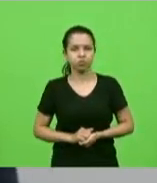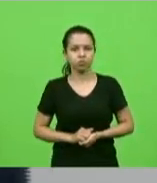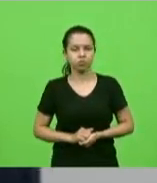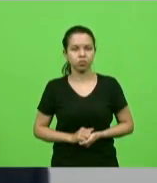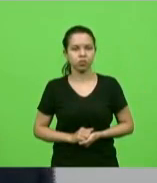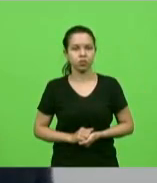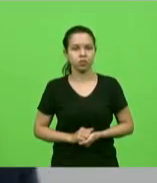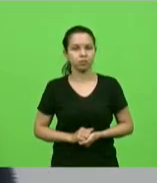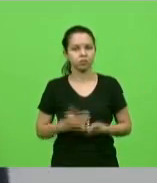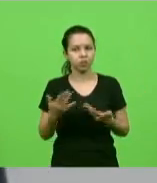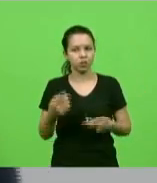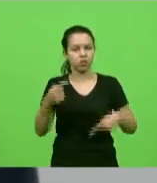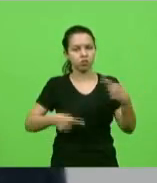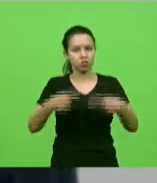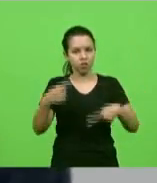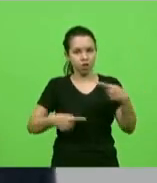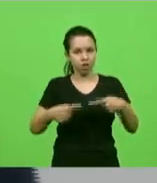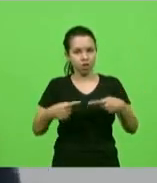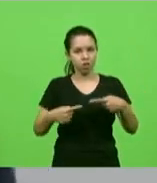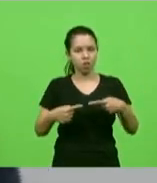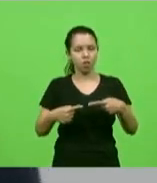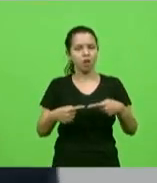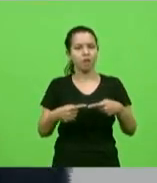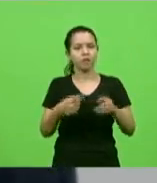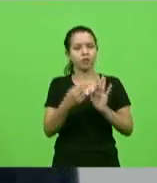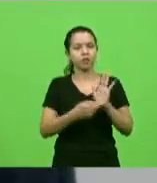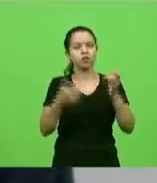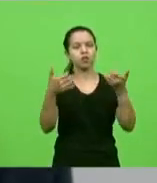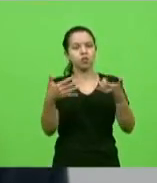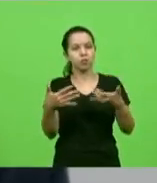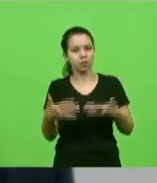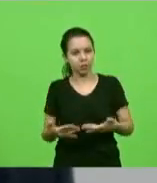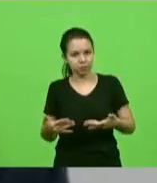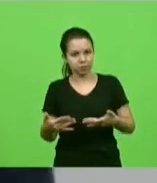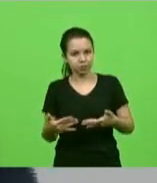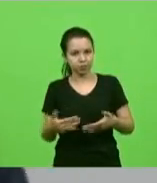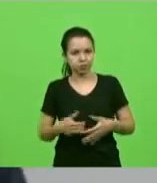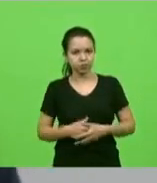Notas de tal diálogo, a referência expressa ao fato de pontuar,